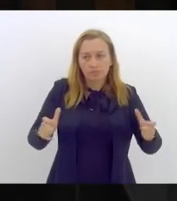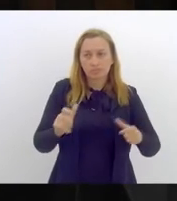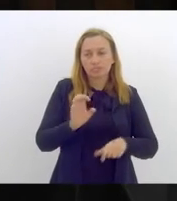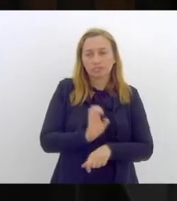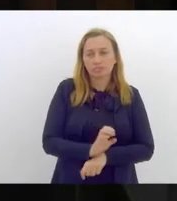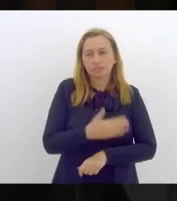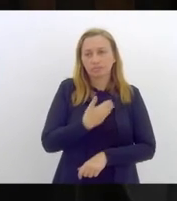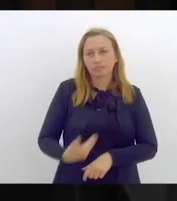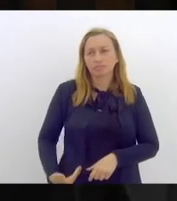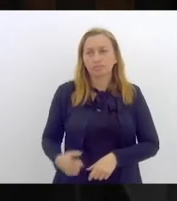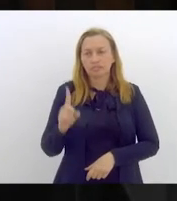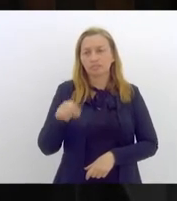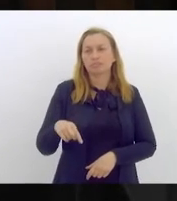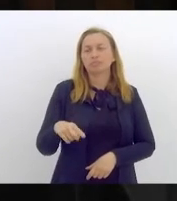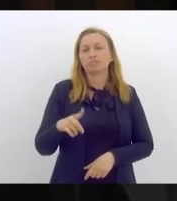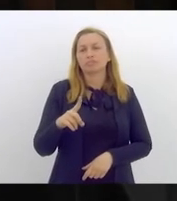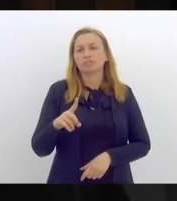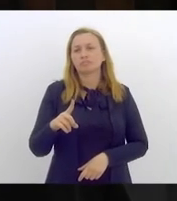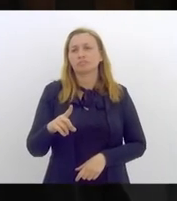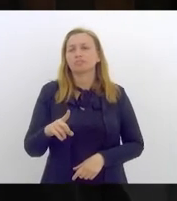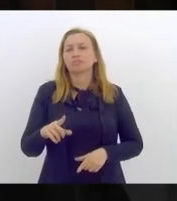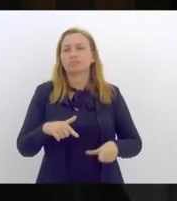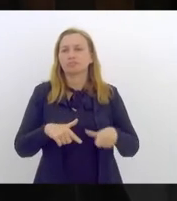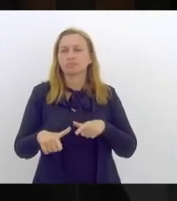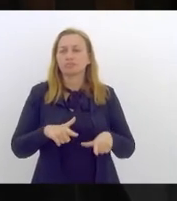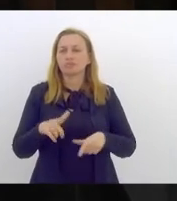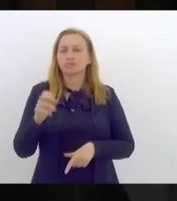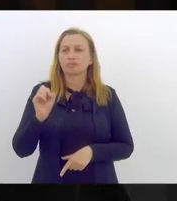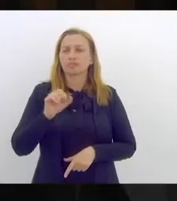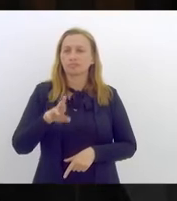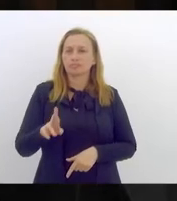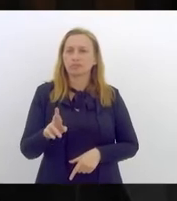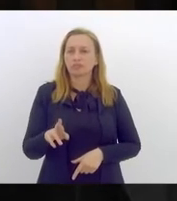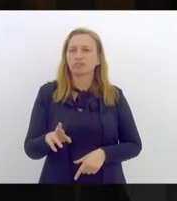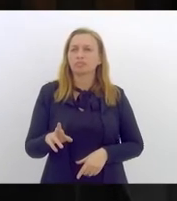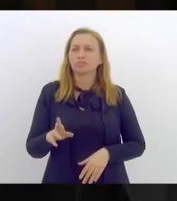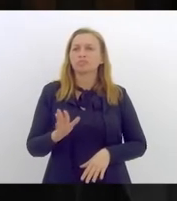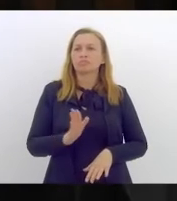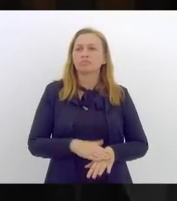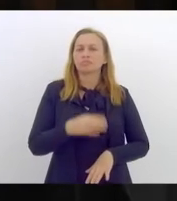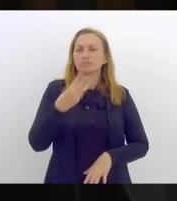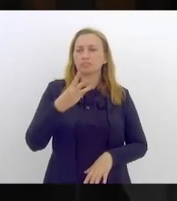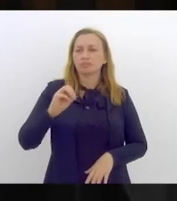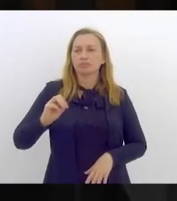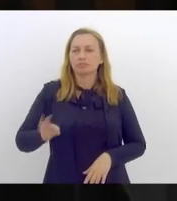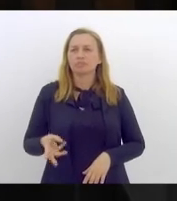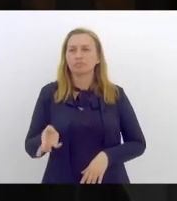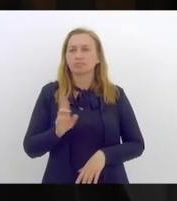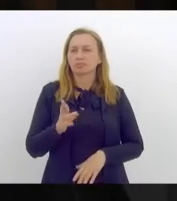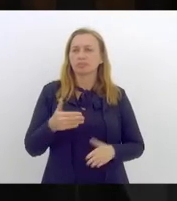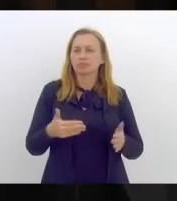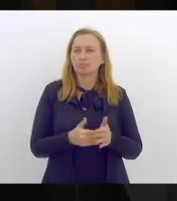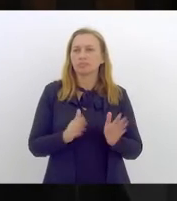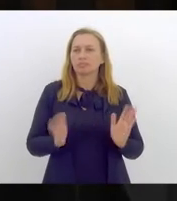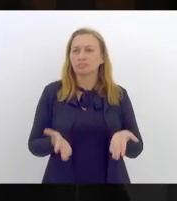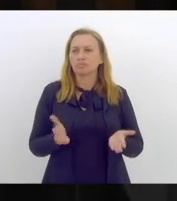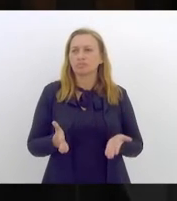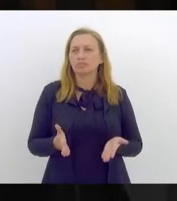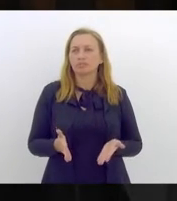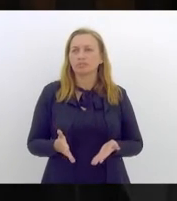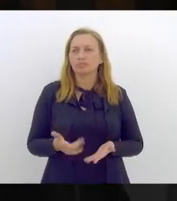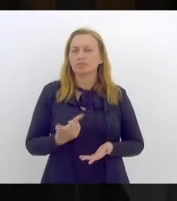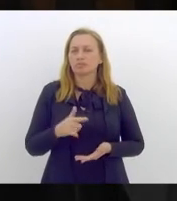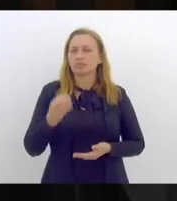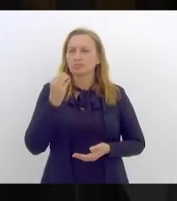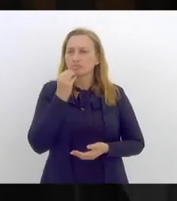tem é com a Operação Delaware. É um prejuízo de mais de 30 bilhões de reais que até hoje a gente não